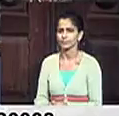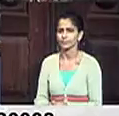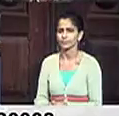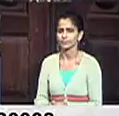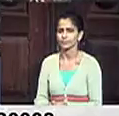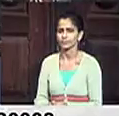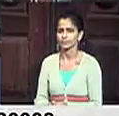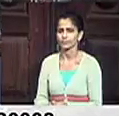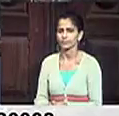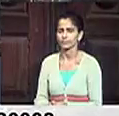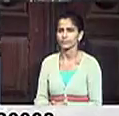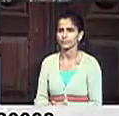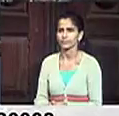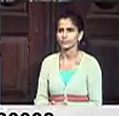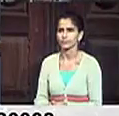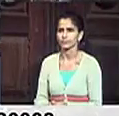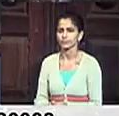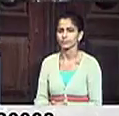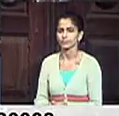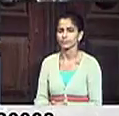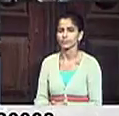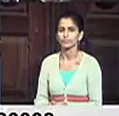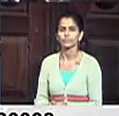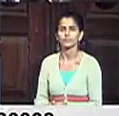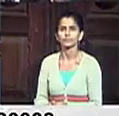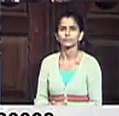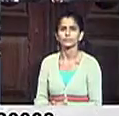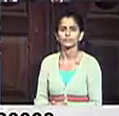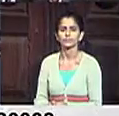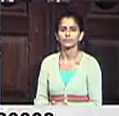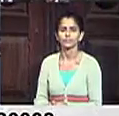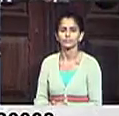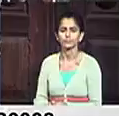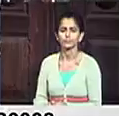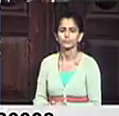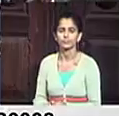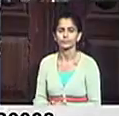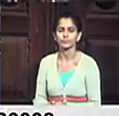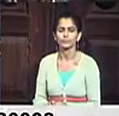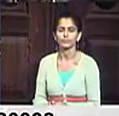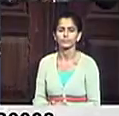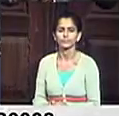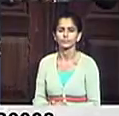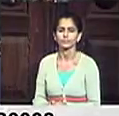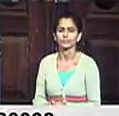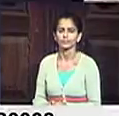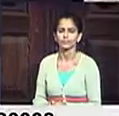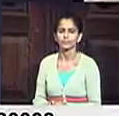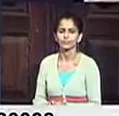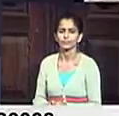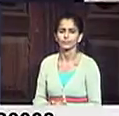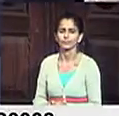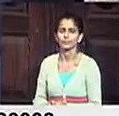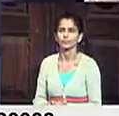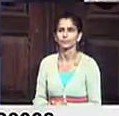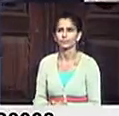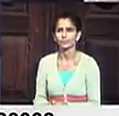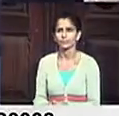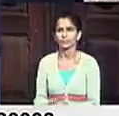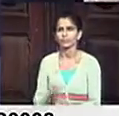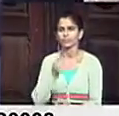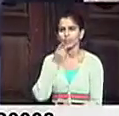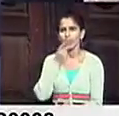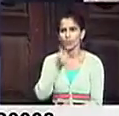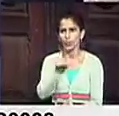Senhor presidente, antes de o senhor ir embora, esse cara que tem o meu sobrenome, Campos, mas não é da minha família, fica